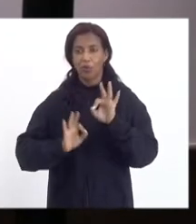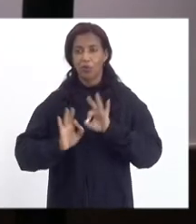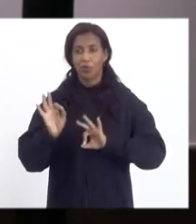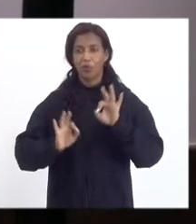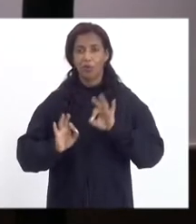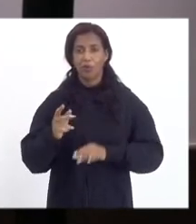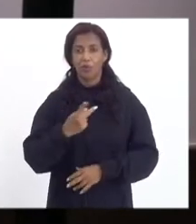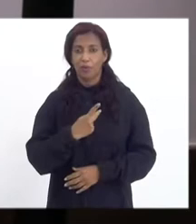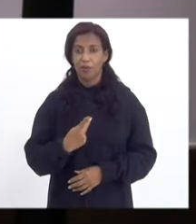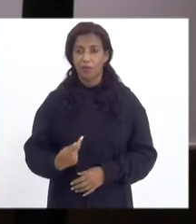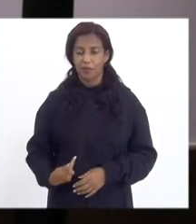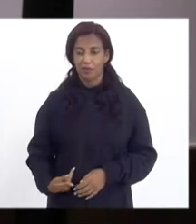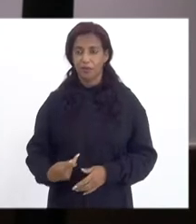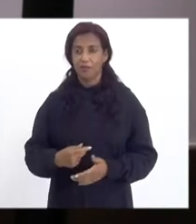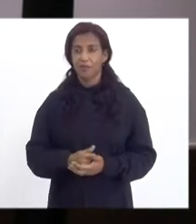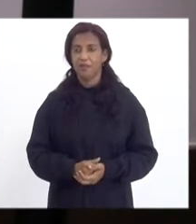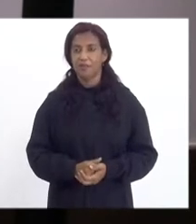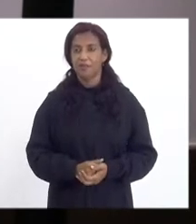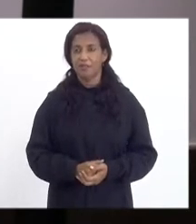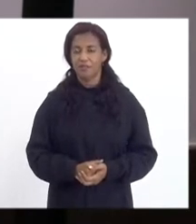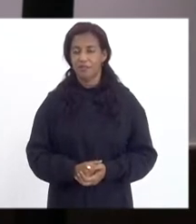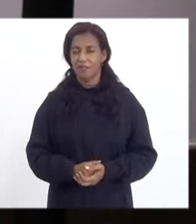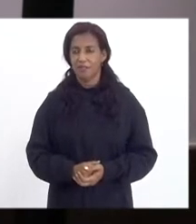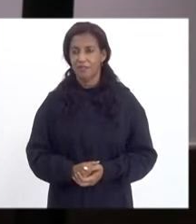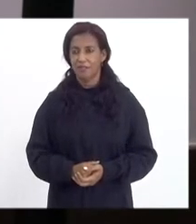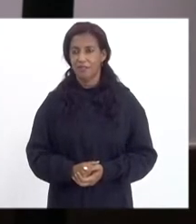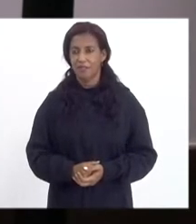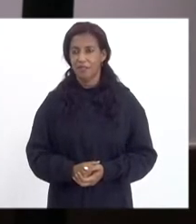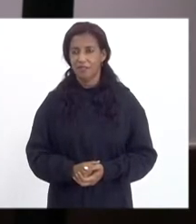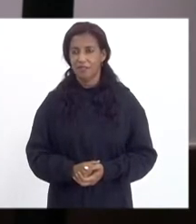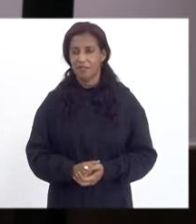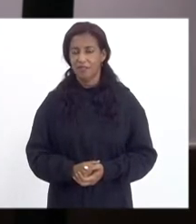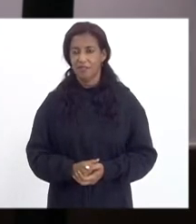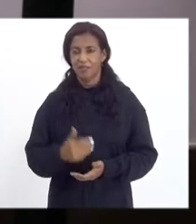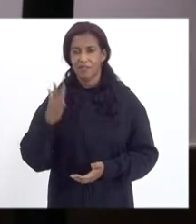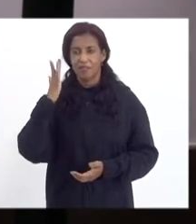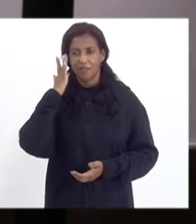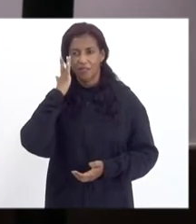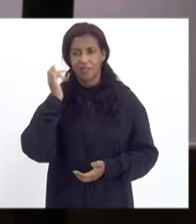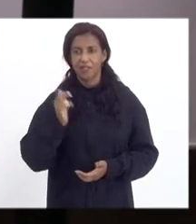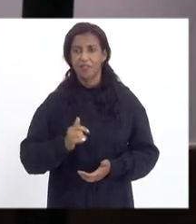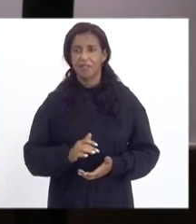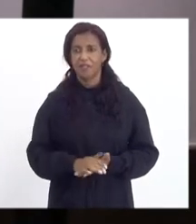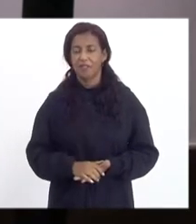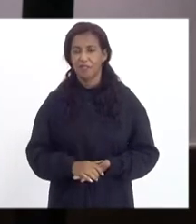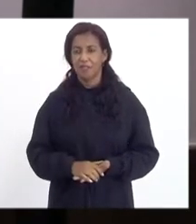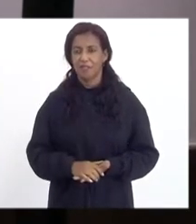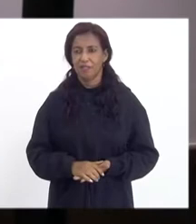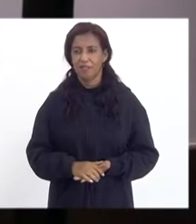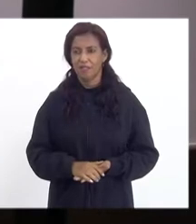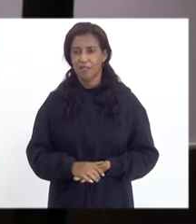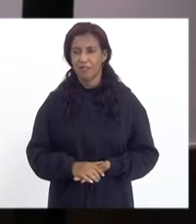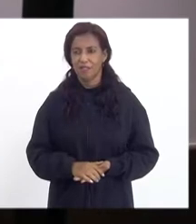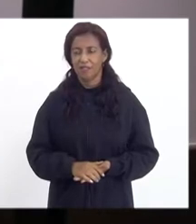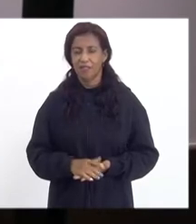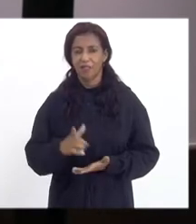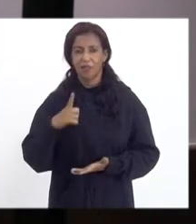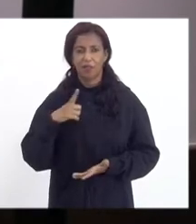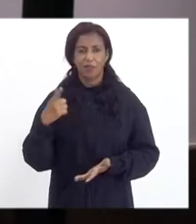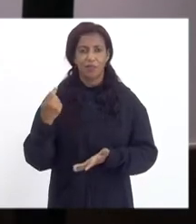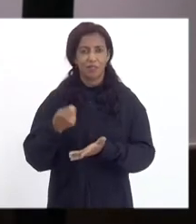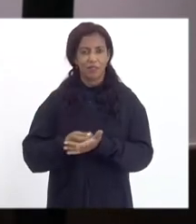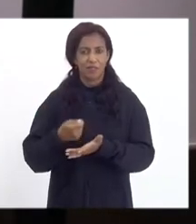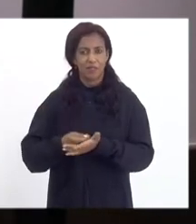do presidente... Amanhã, né? Na pauta amanhã, de amanhã. Desculpe. Achei que era hoje. Amanhã. Mas de amanhã, guarda uma